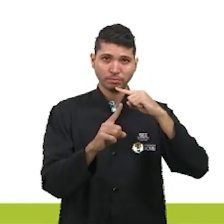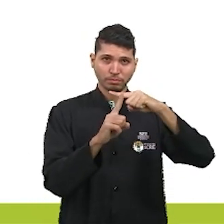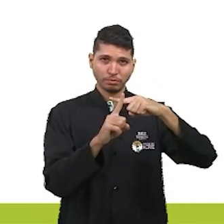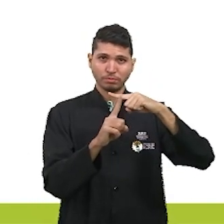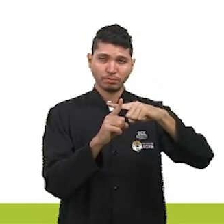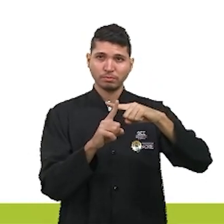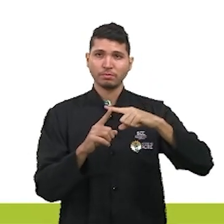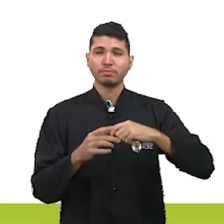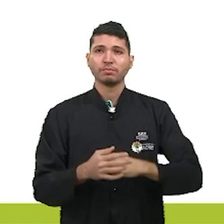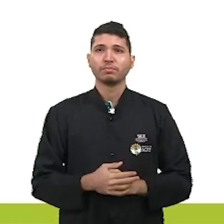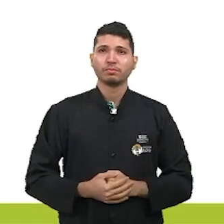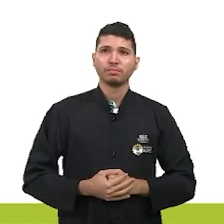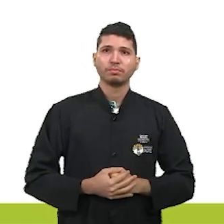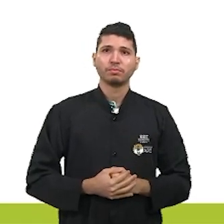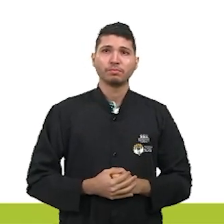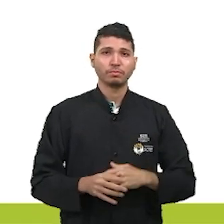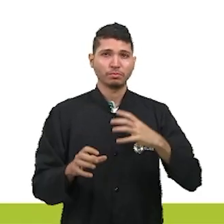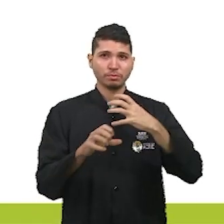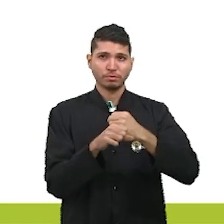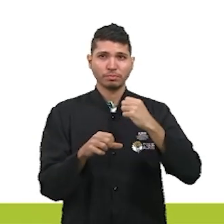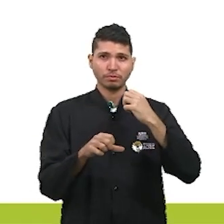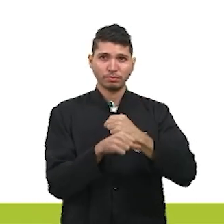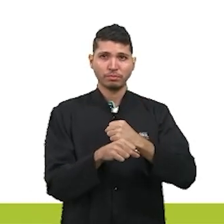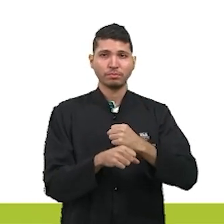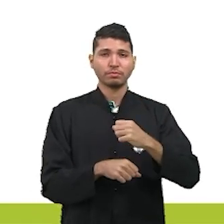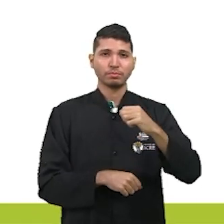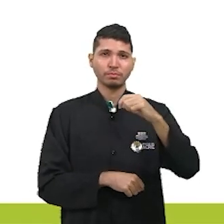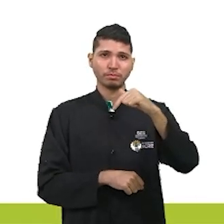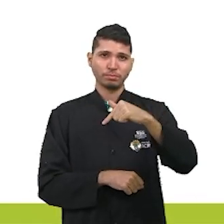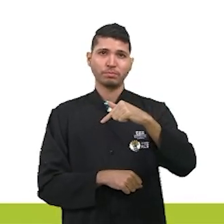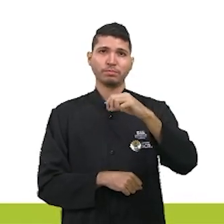mais 4 mais 1, 7. 70.